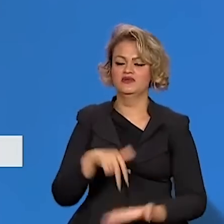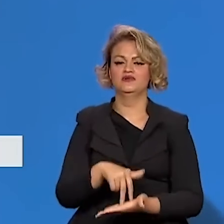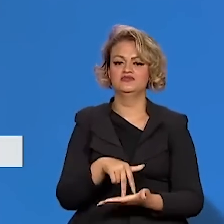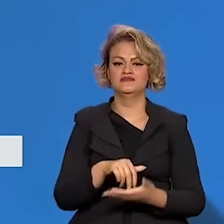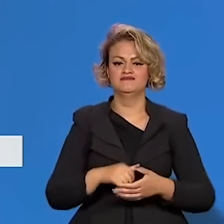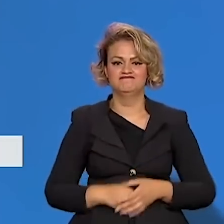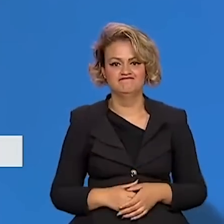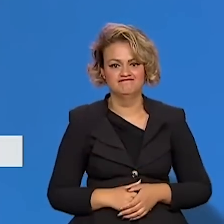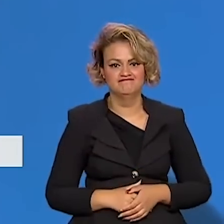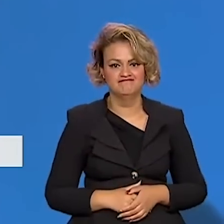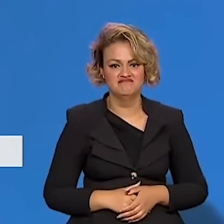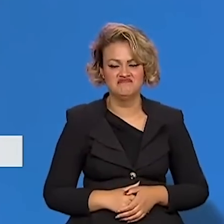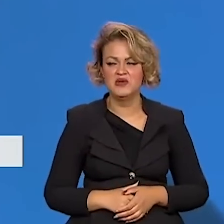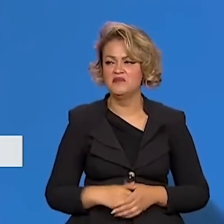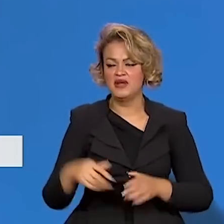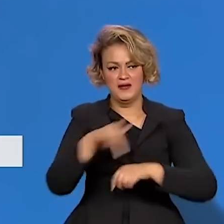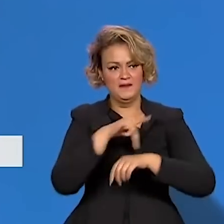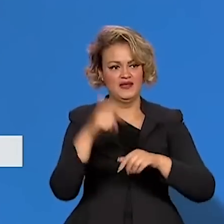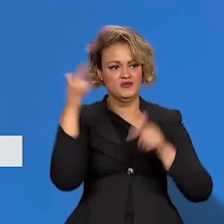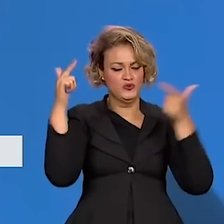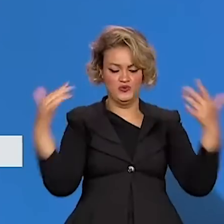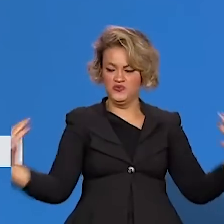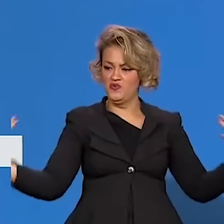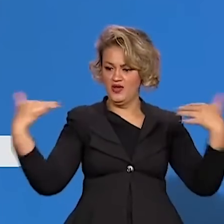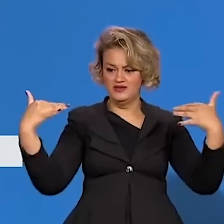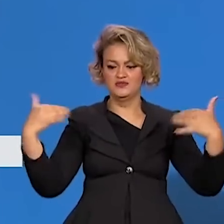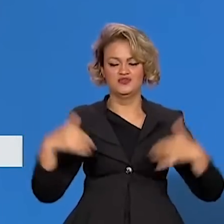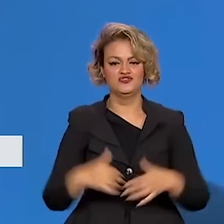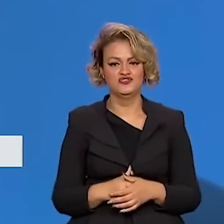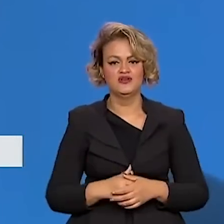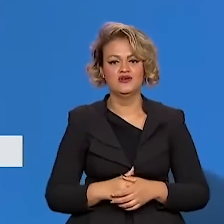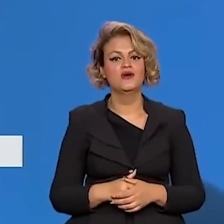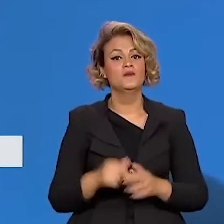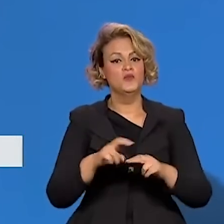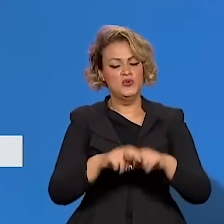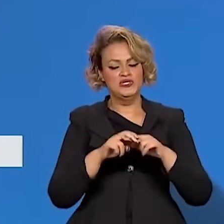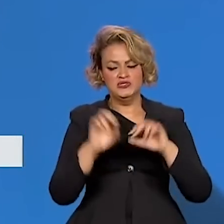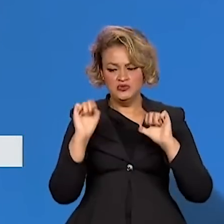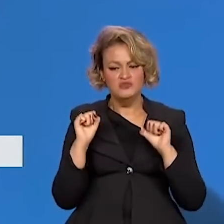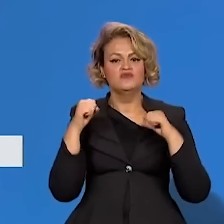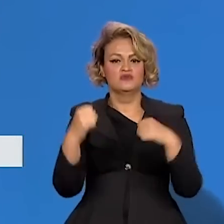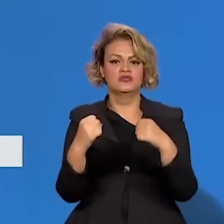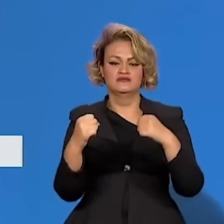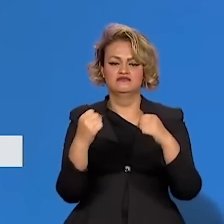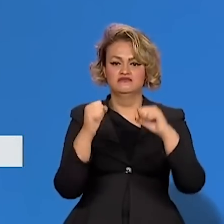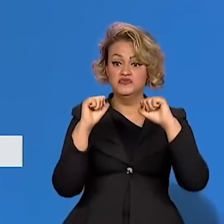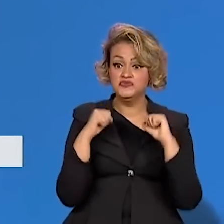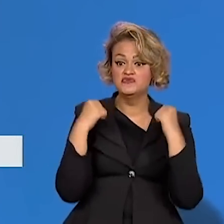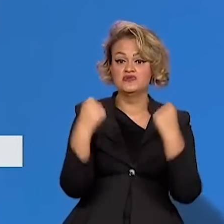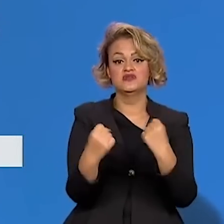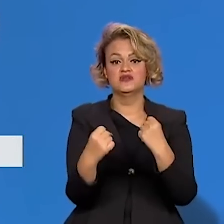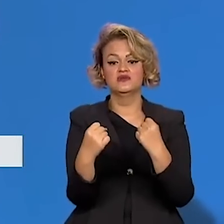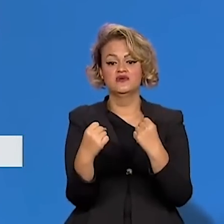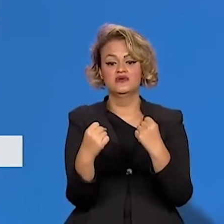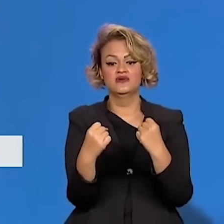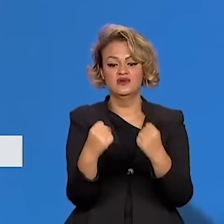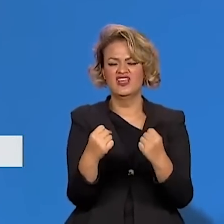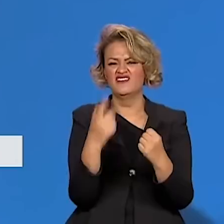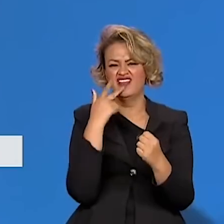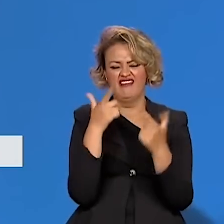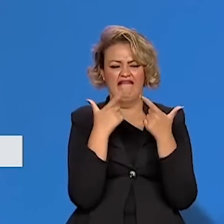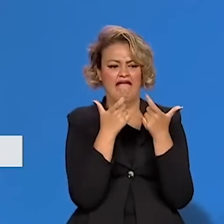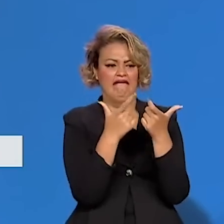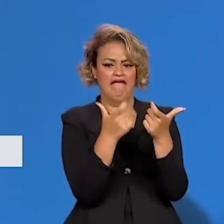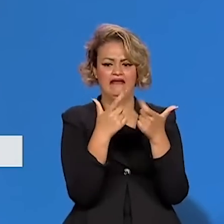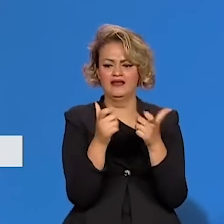internacional é por isso que eu tô me dedicando inclusive em tentar parar de falar em